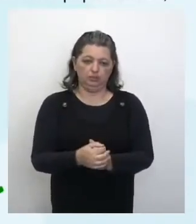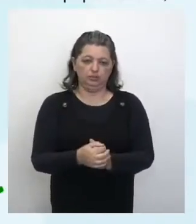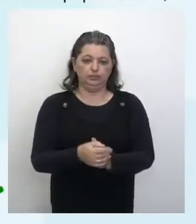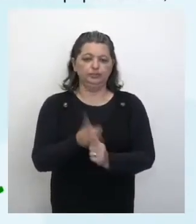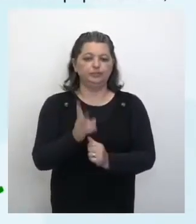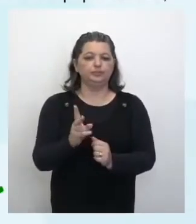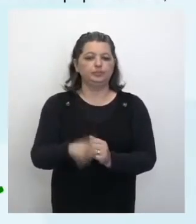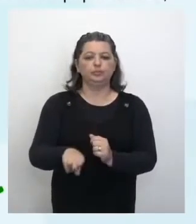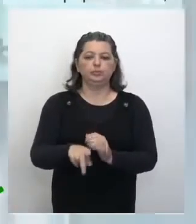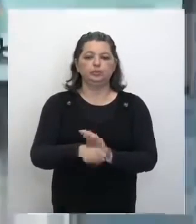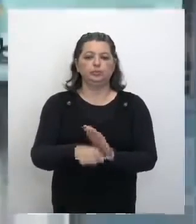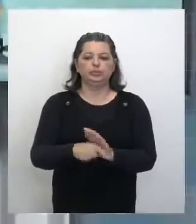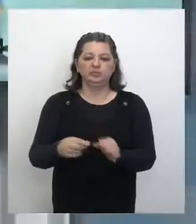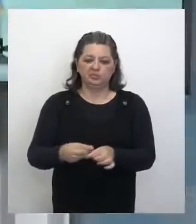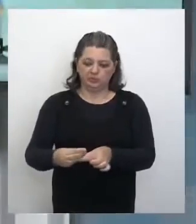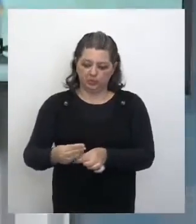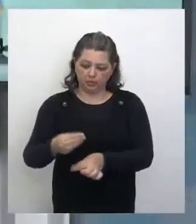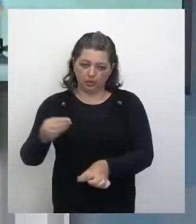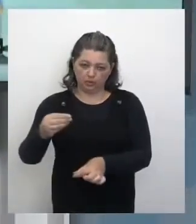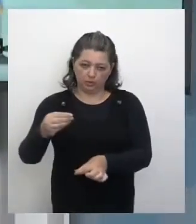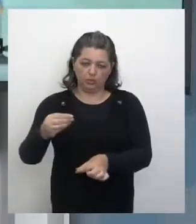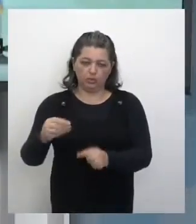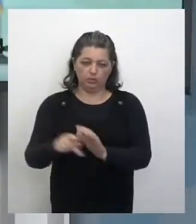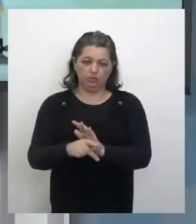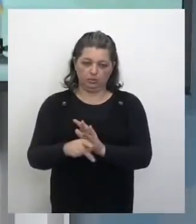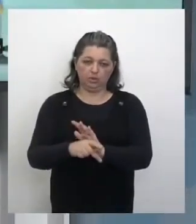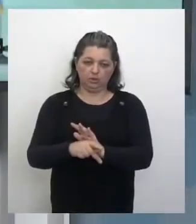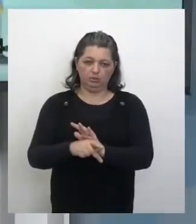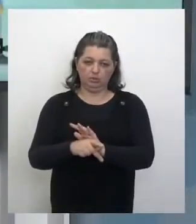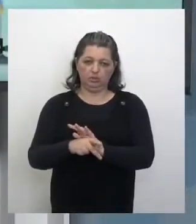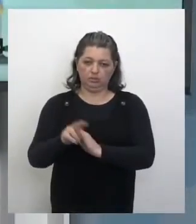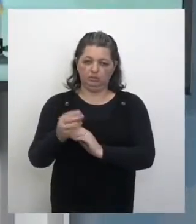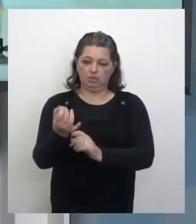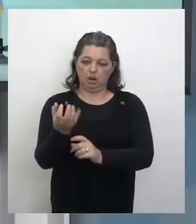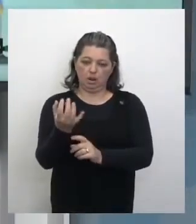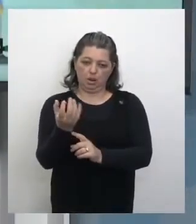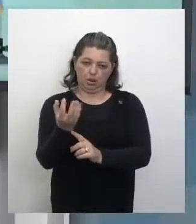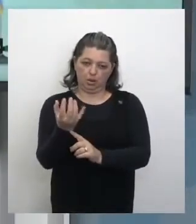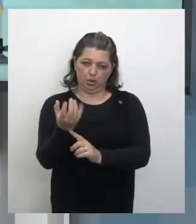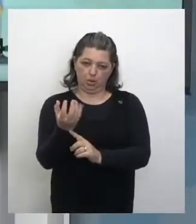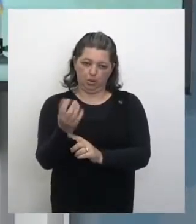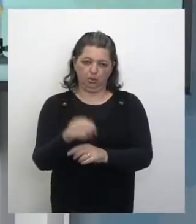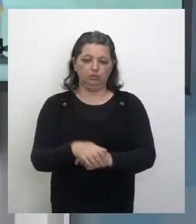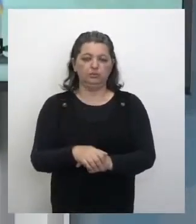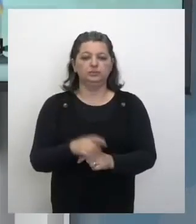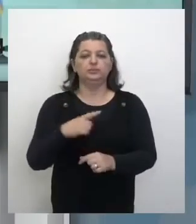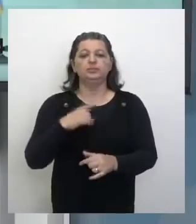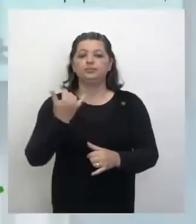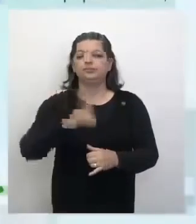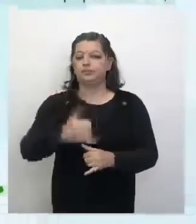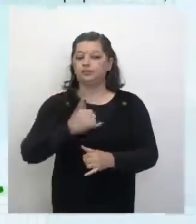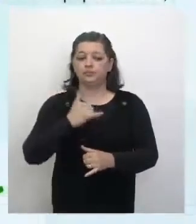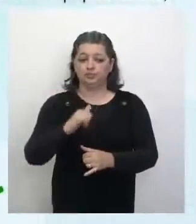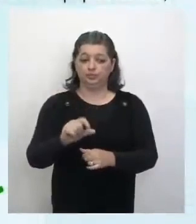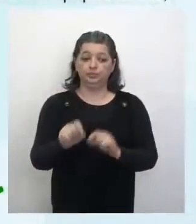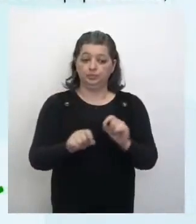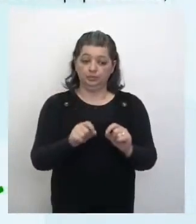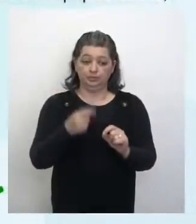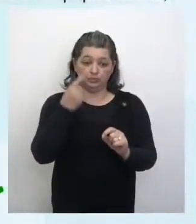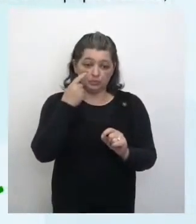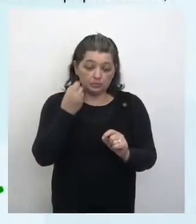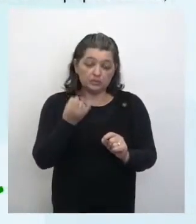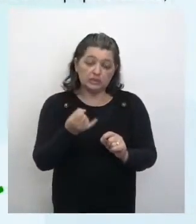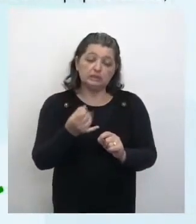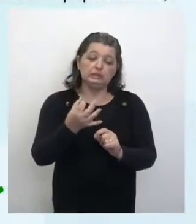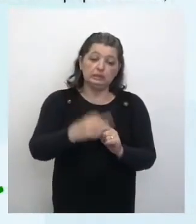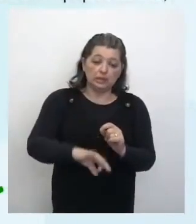É que a gente usa outra forma, mas o bico de Bunsen é muito utilizado. Para equipamento elétrico, verificar a voltagem